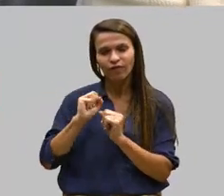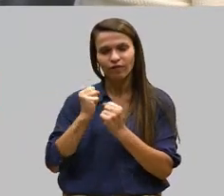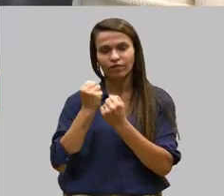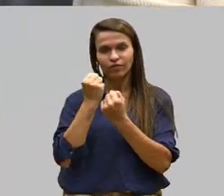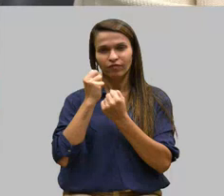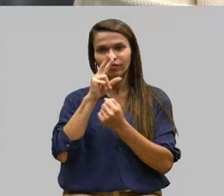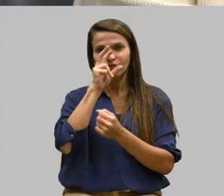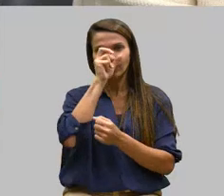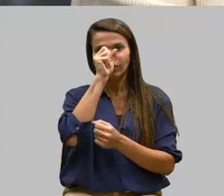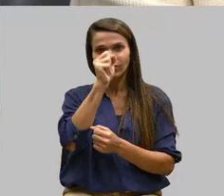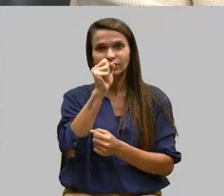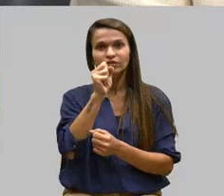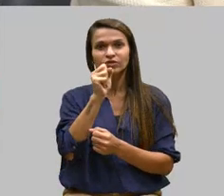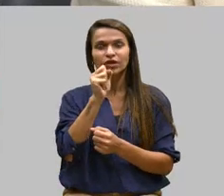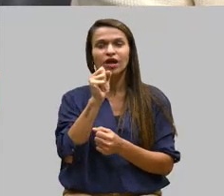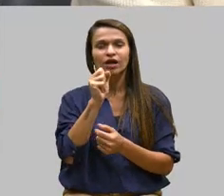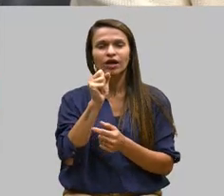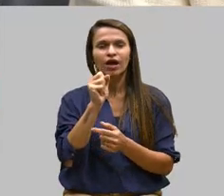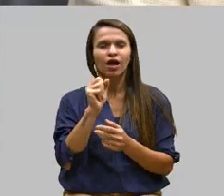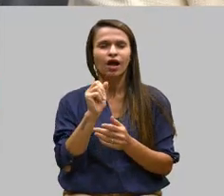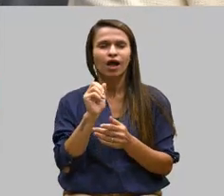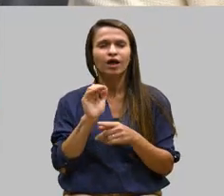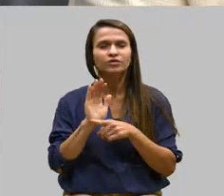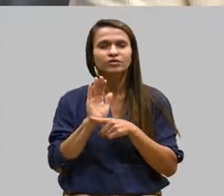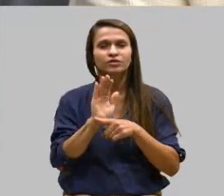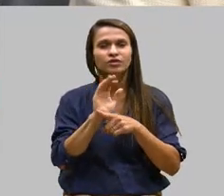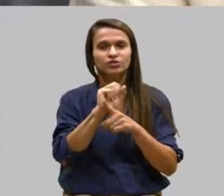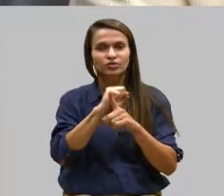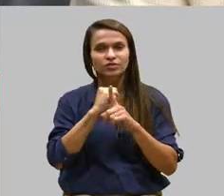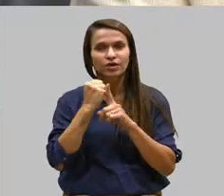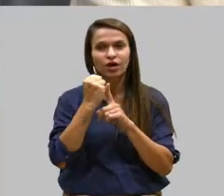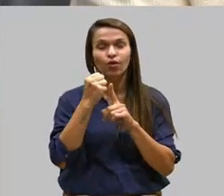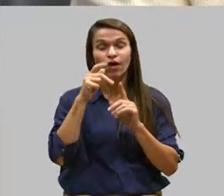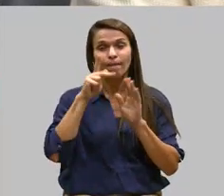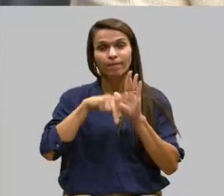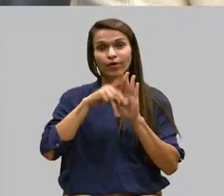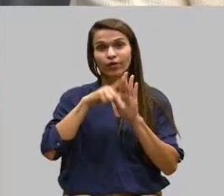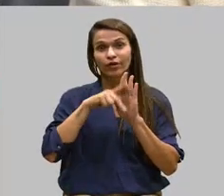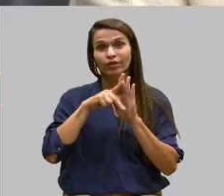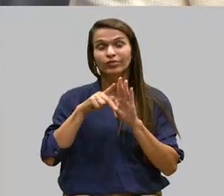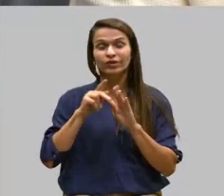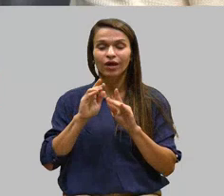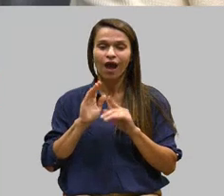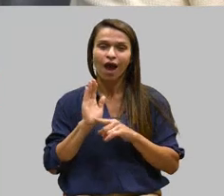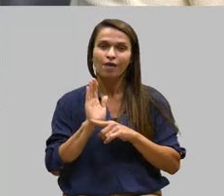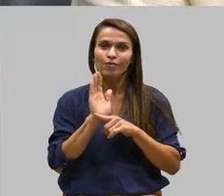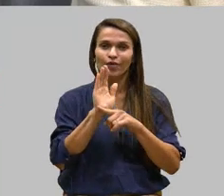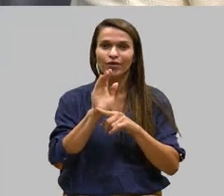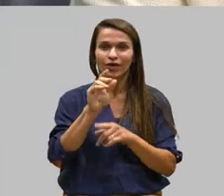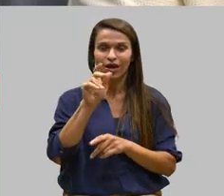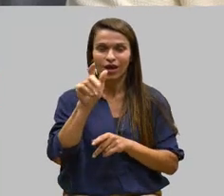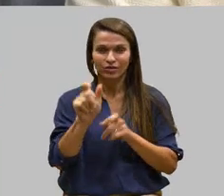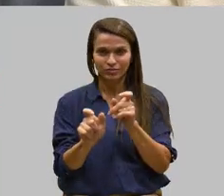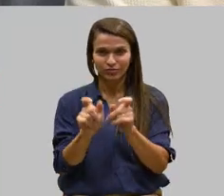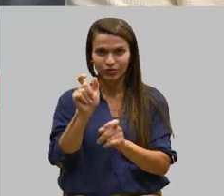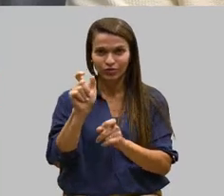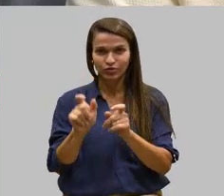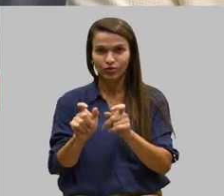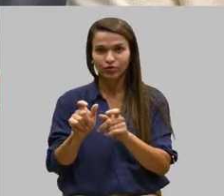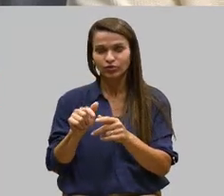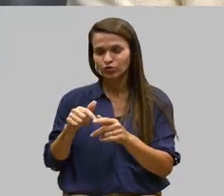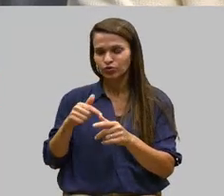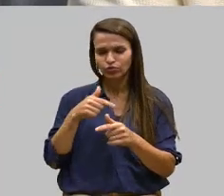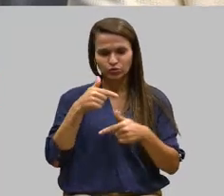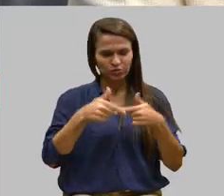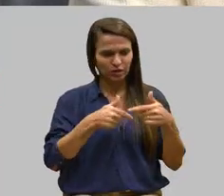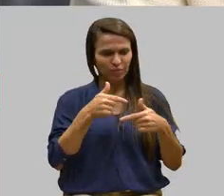santo dia das crianças social porque é só programas que atende as pessoas que já não tem o mercado de trabalho já não tem mais um ciclo escolar